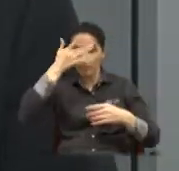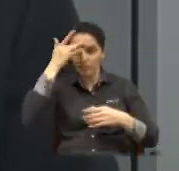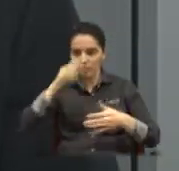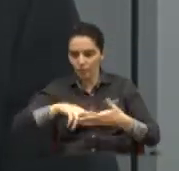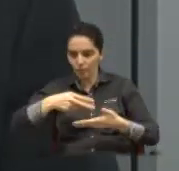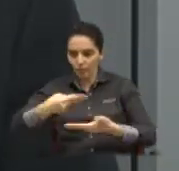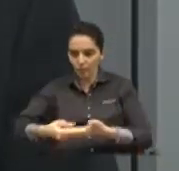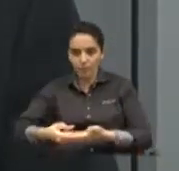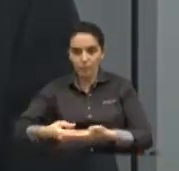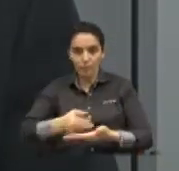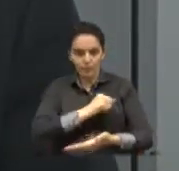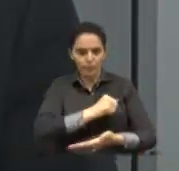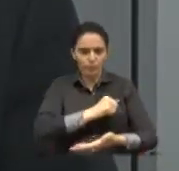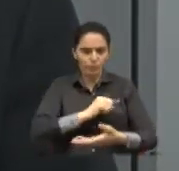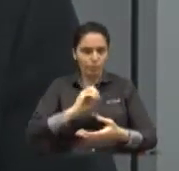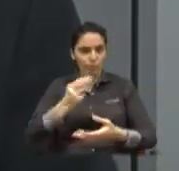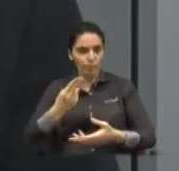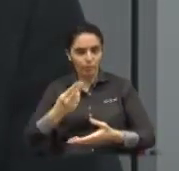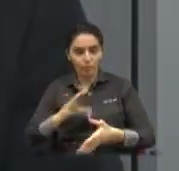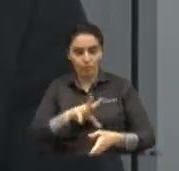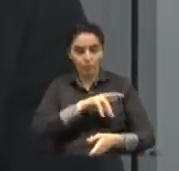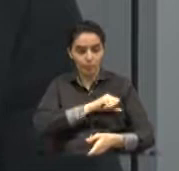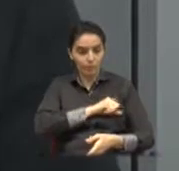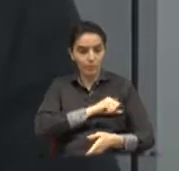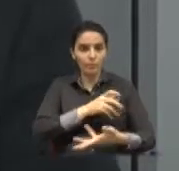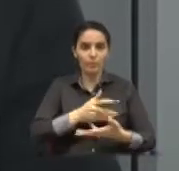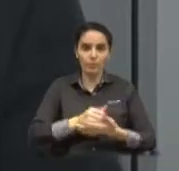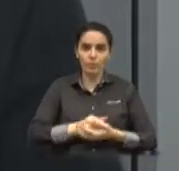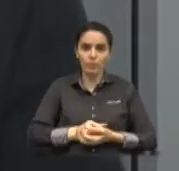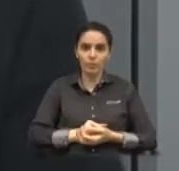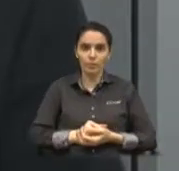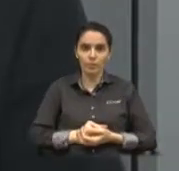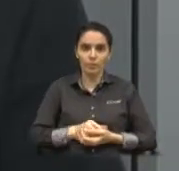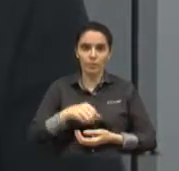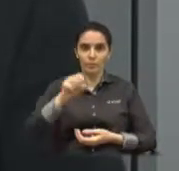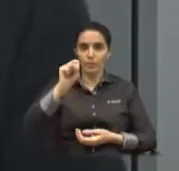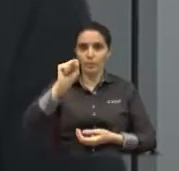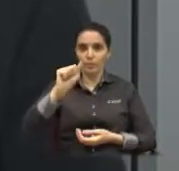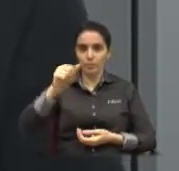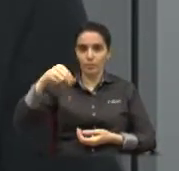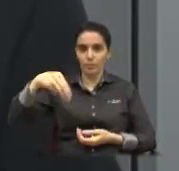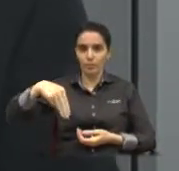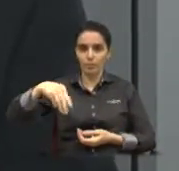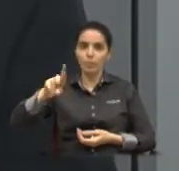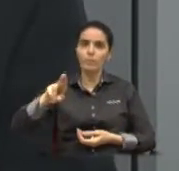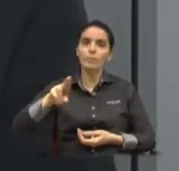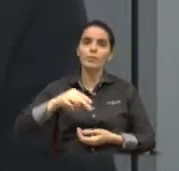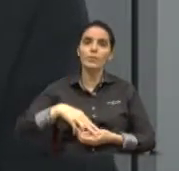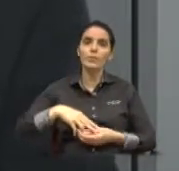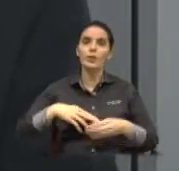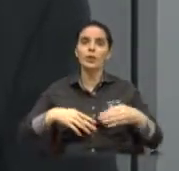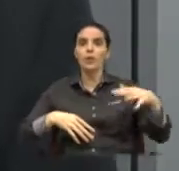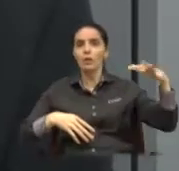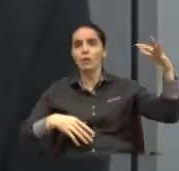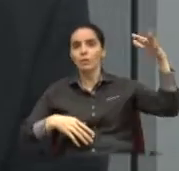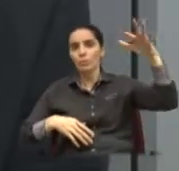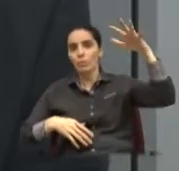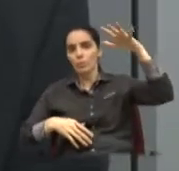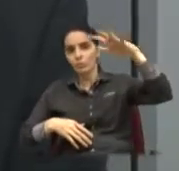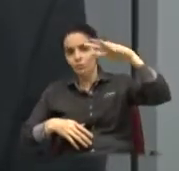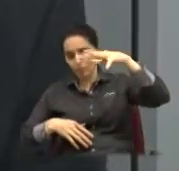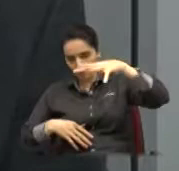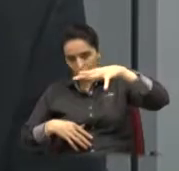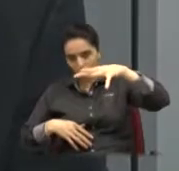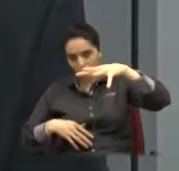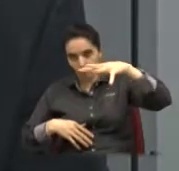ela está tendo uma arritmia, ou ela parou. O SAMU, o Centro lá de Atenção Básica à Saúde, manda aonde a